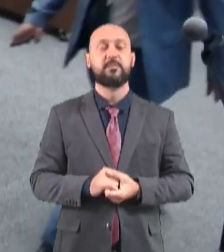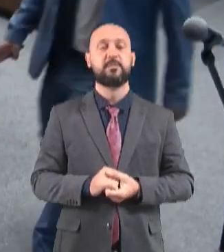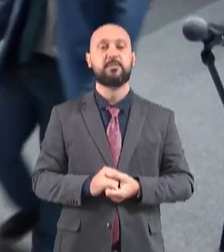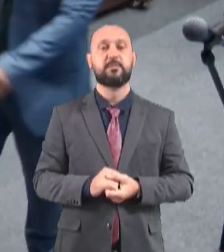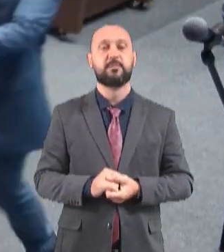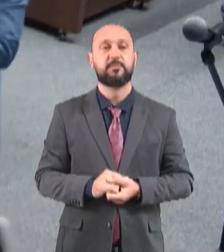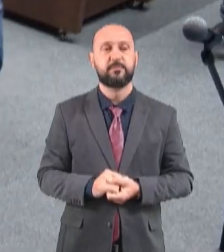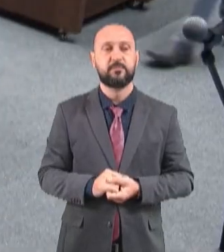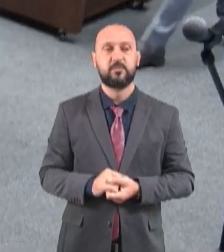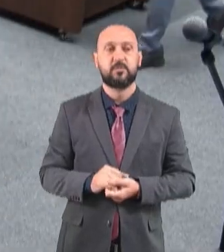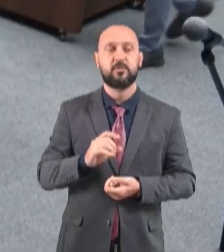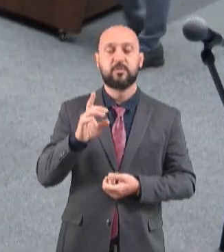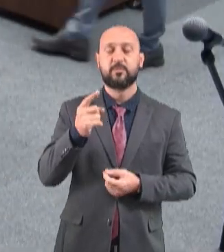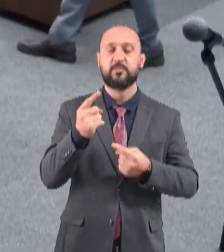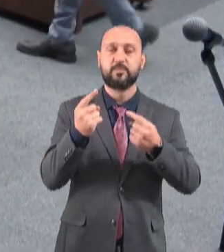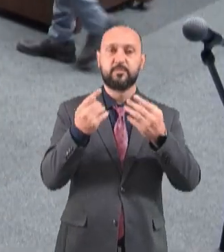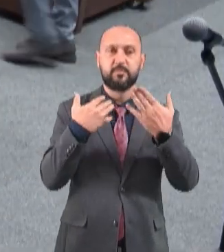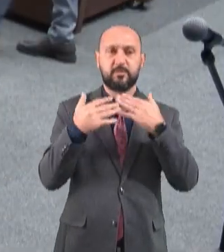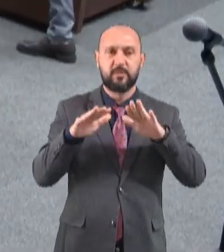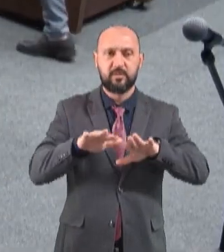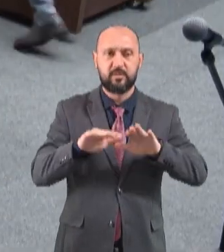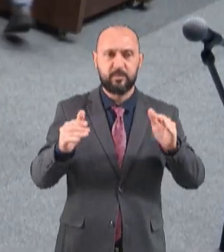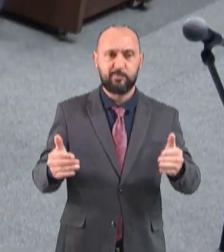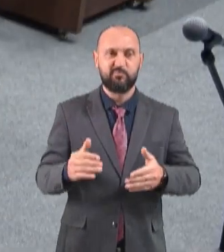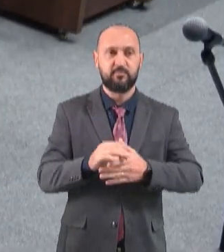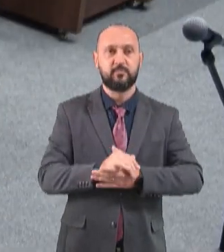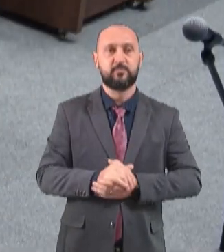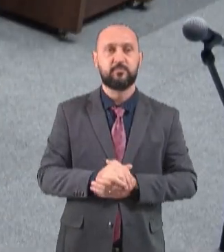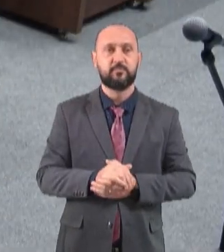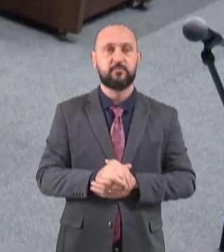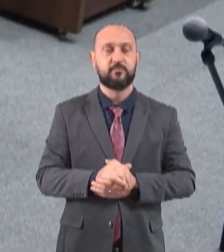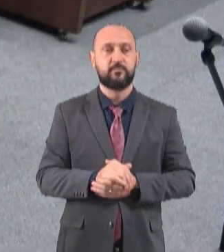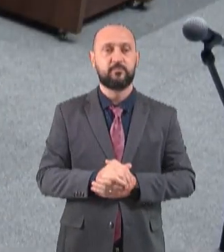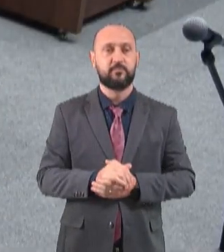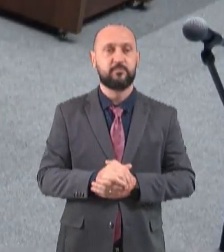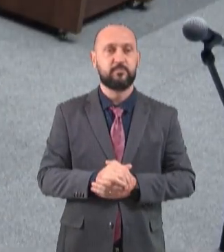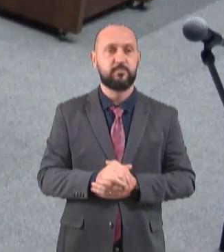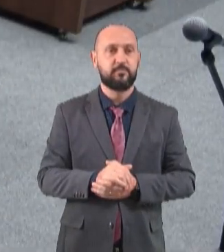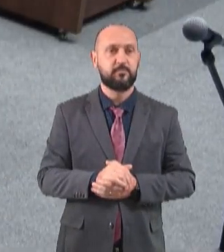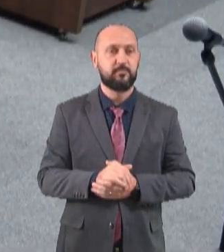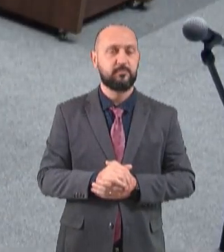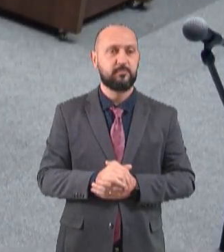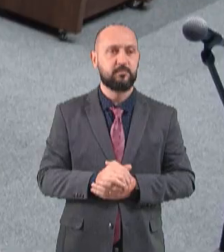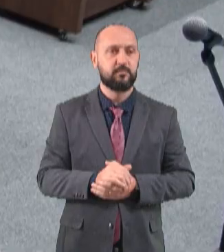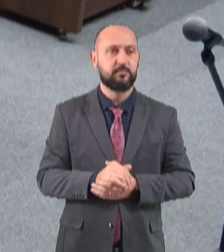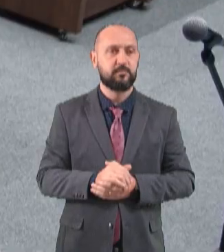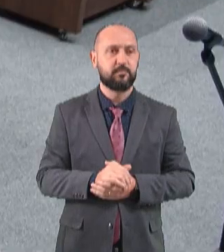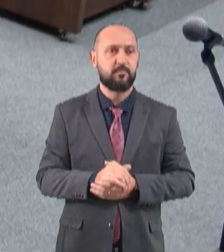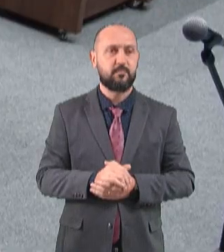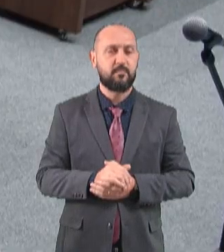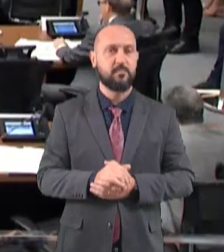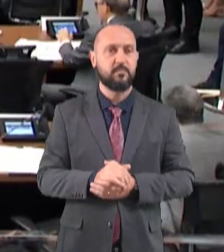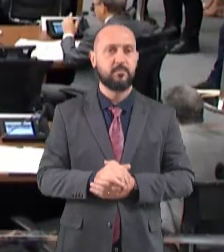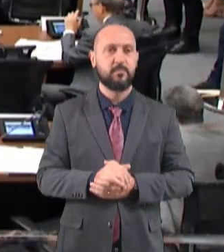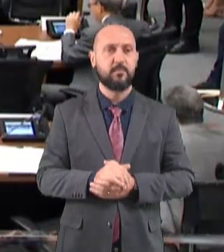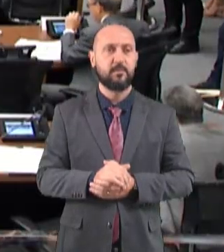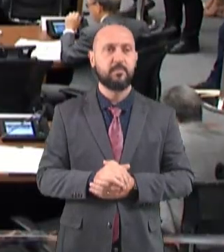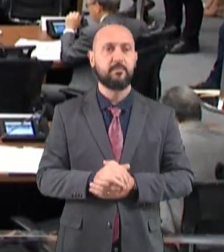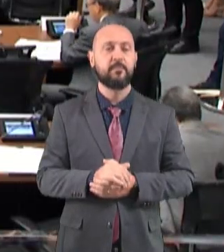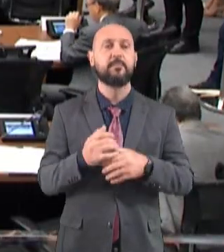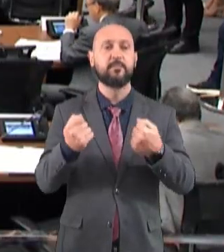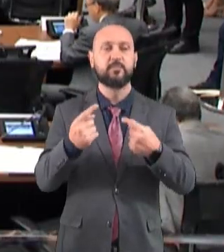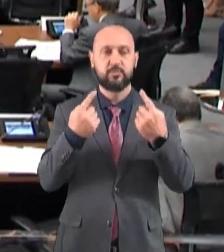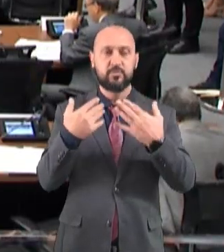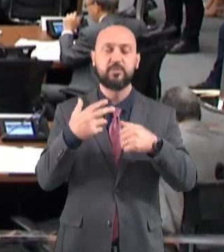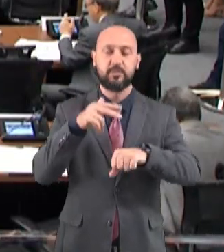Senhor presidente, me permita discutir aqui da mesa? Pode discutir tribuna ou mesa, pode ser? Presidente. Tribuna,